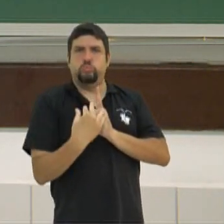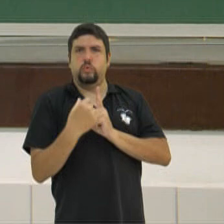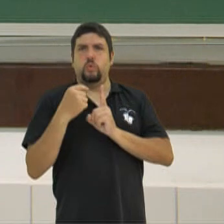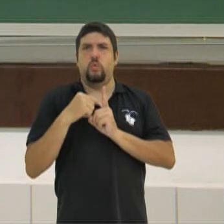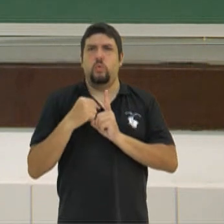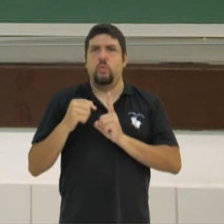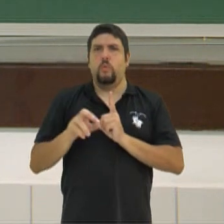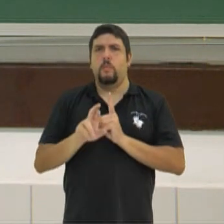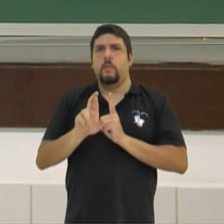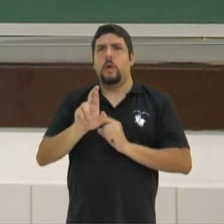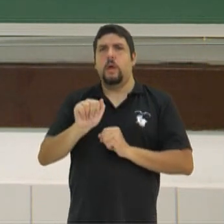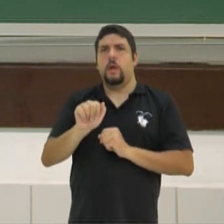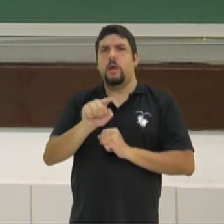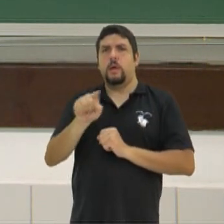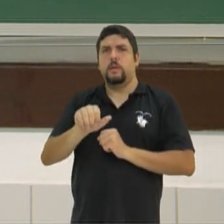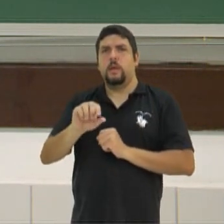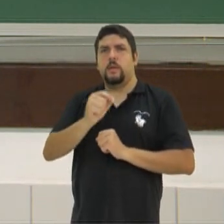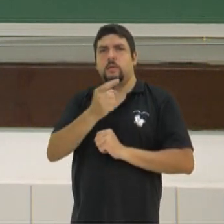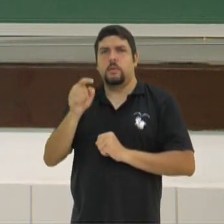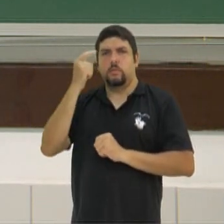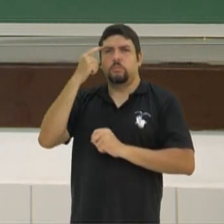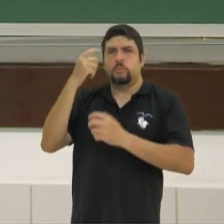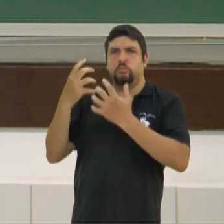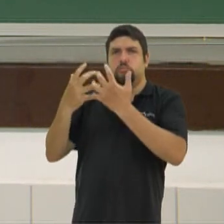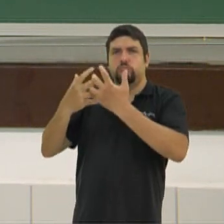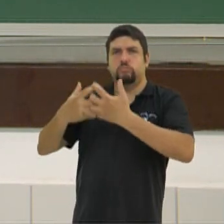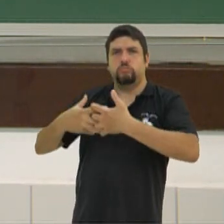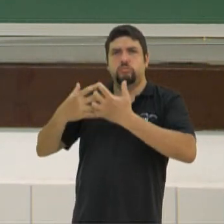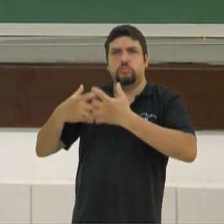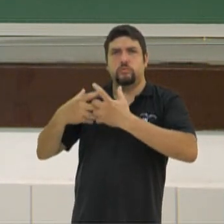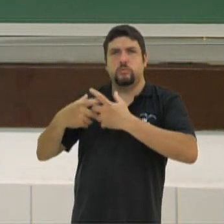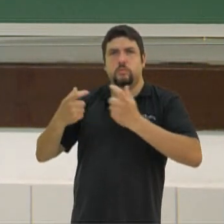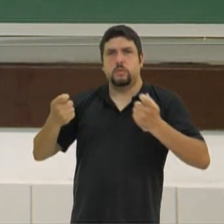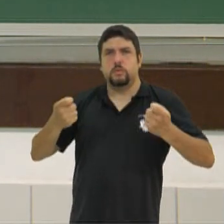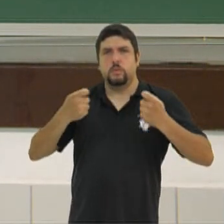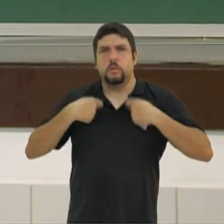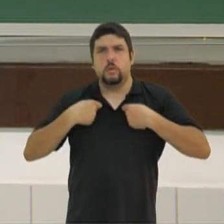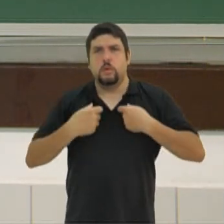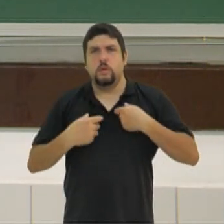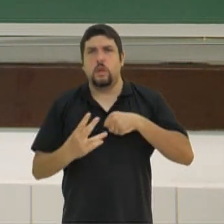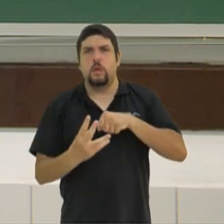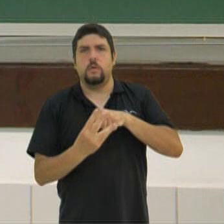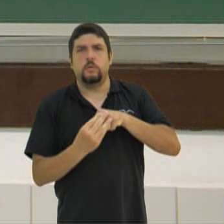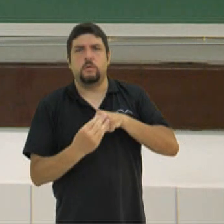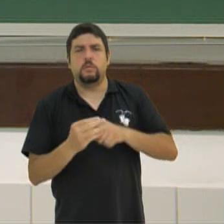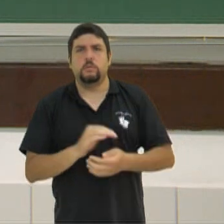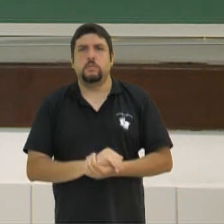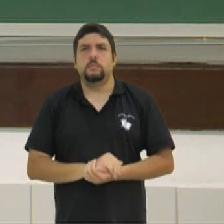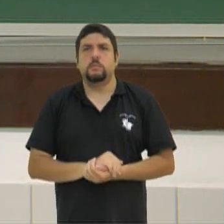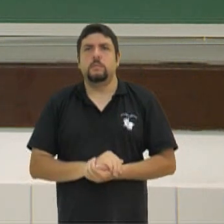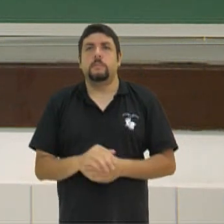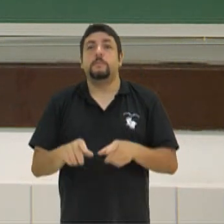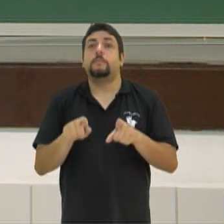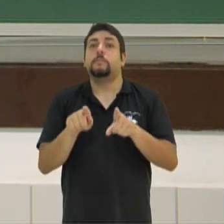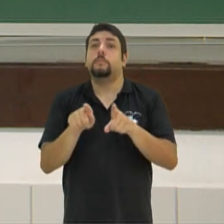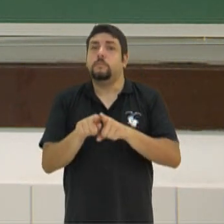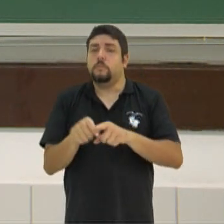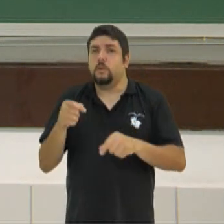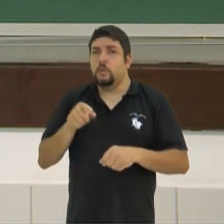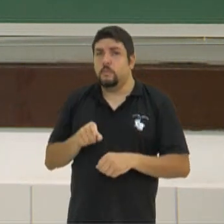como fundamental para alcançar conhecimentos seguros. Além disso, ele também se interessou